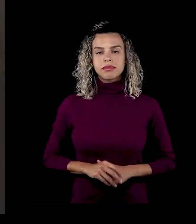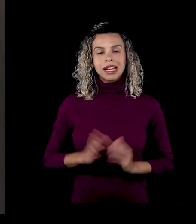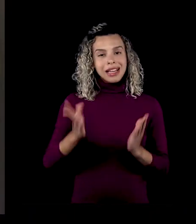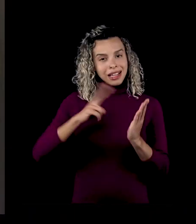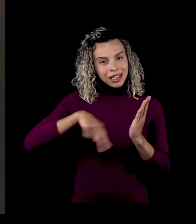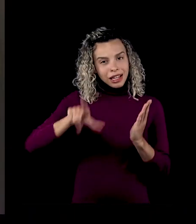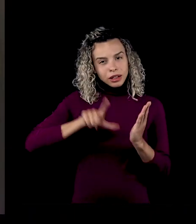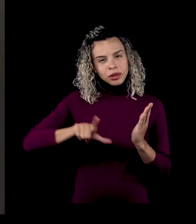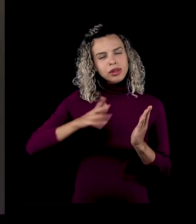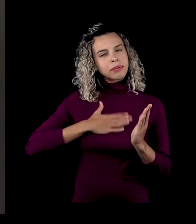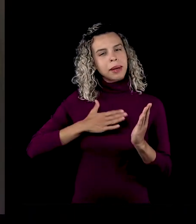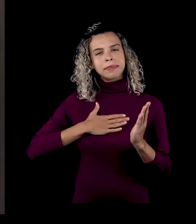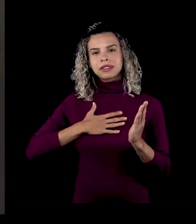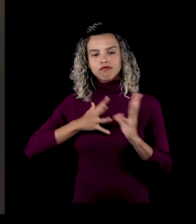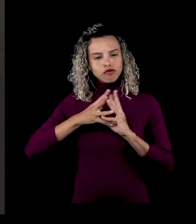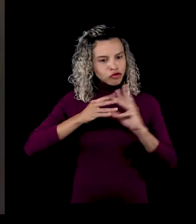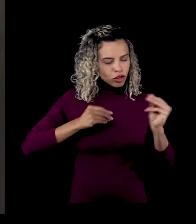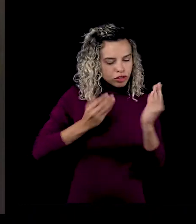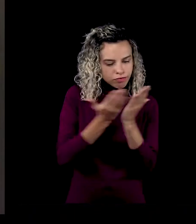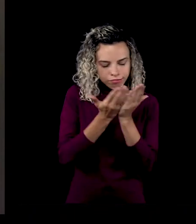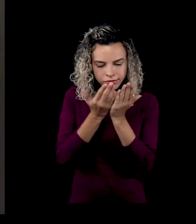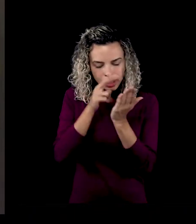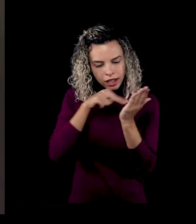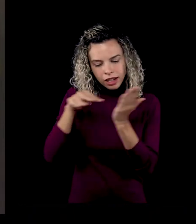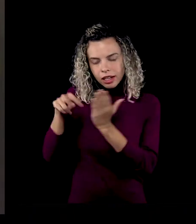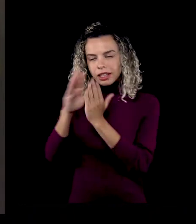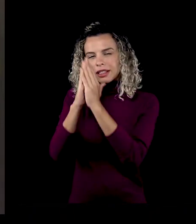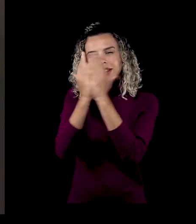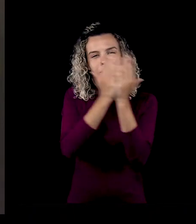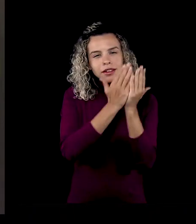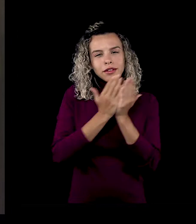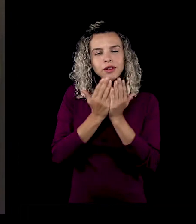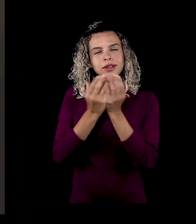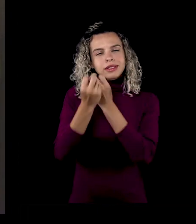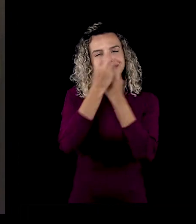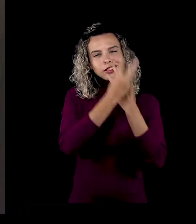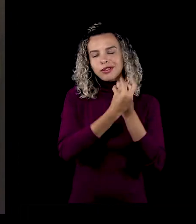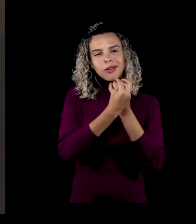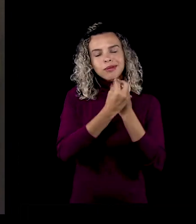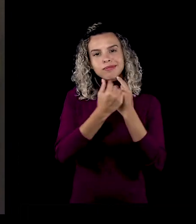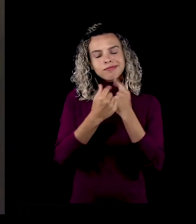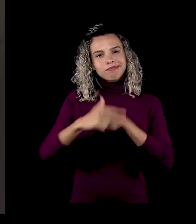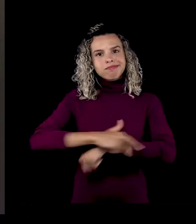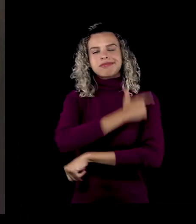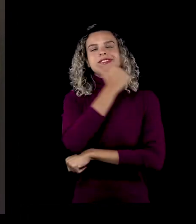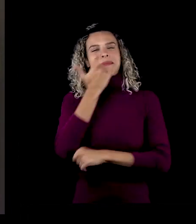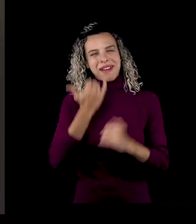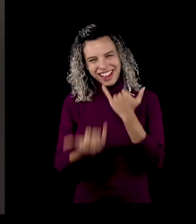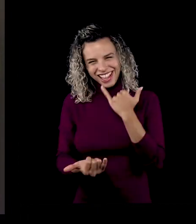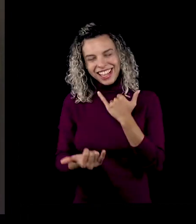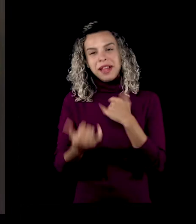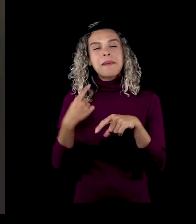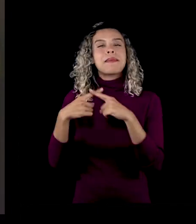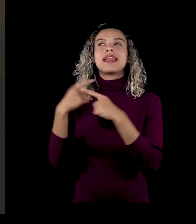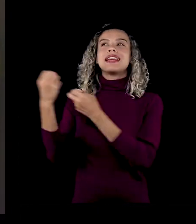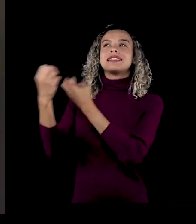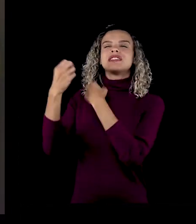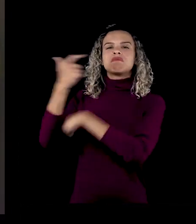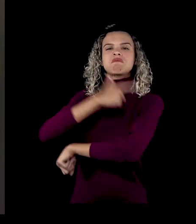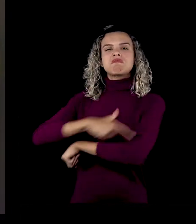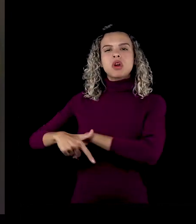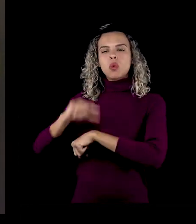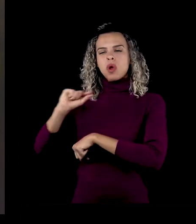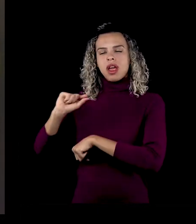literatura sempre foi o meu refúgio. Os livros me deseducaram. Eu estava sendo educado